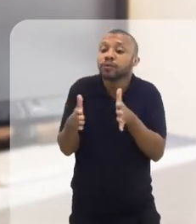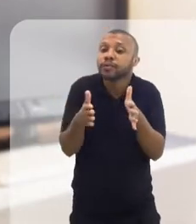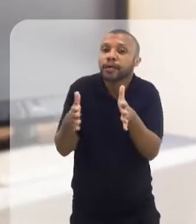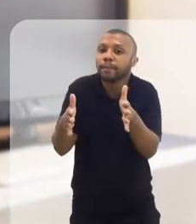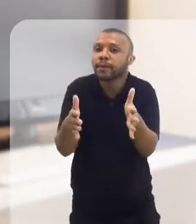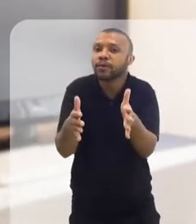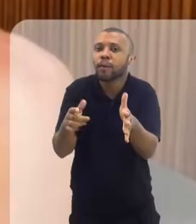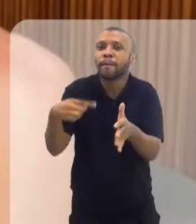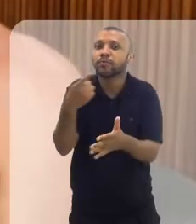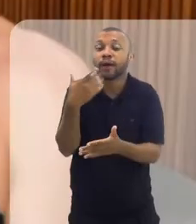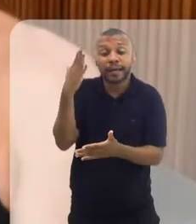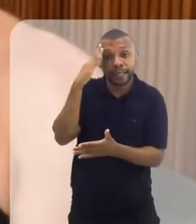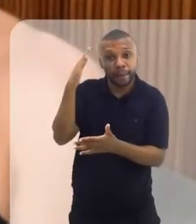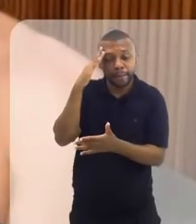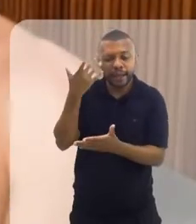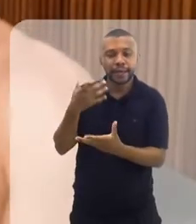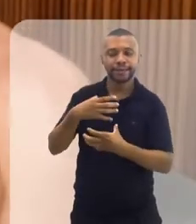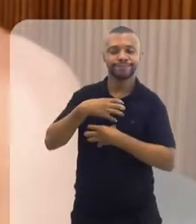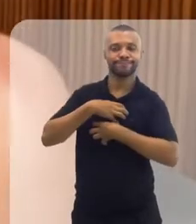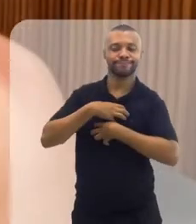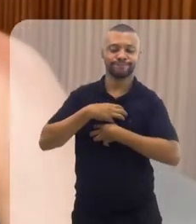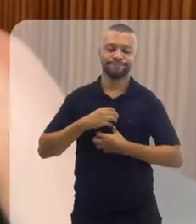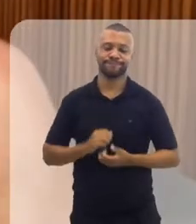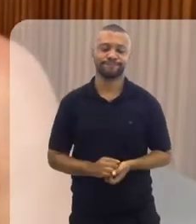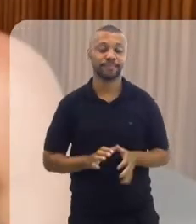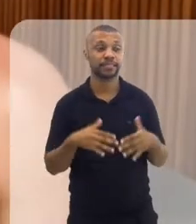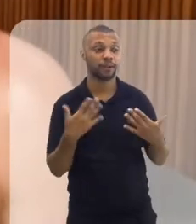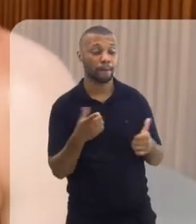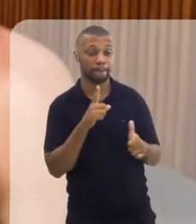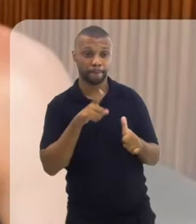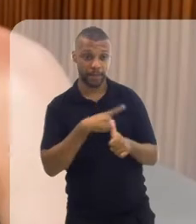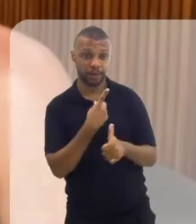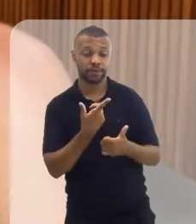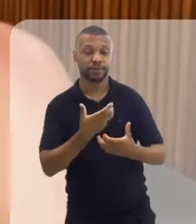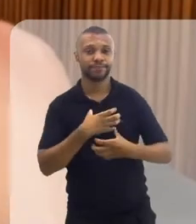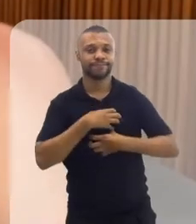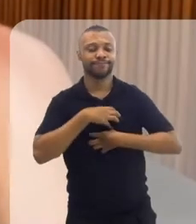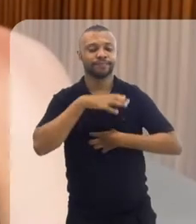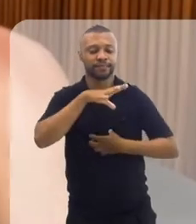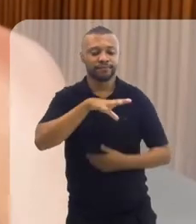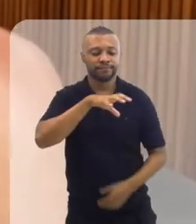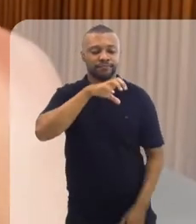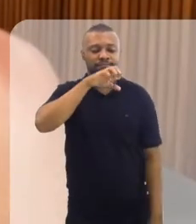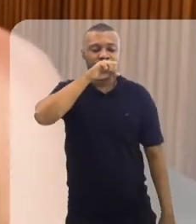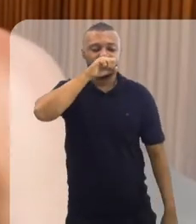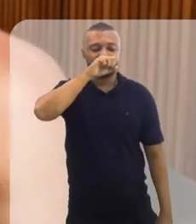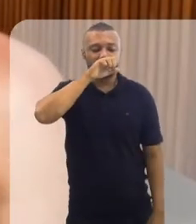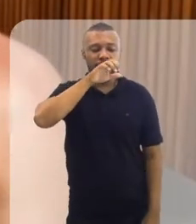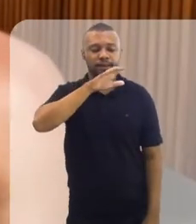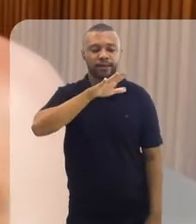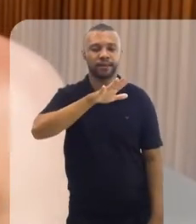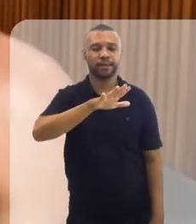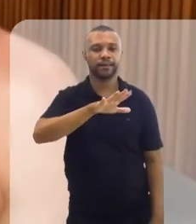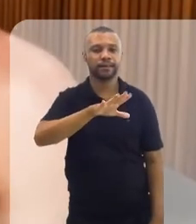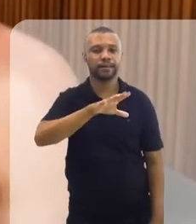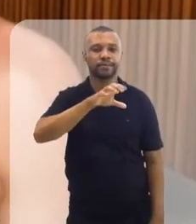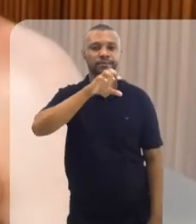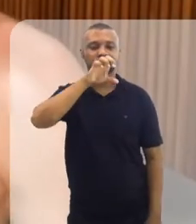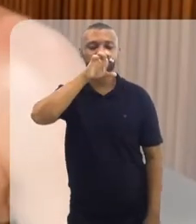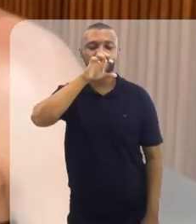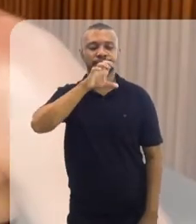inspirar. Certo. Bom, eu acho que primeiro é respirar, né? Eu acho que quando a gente sente